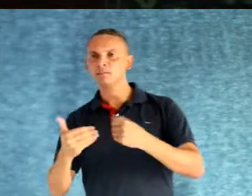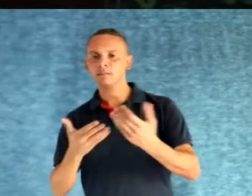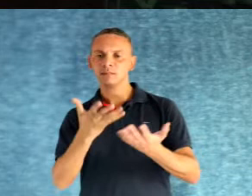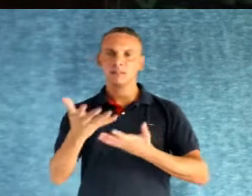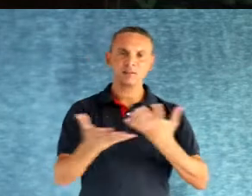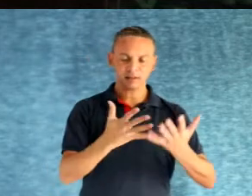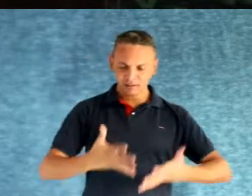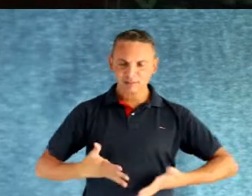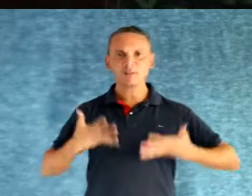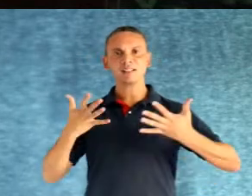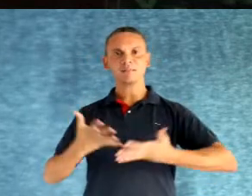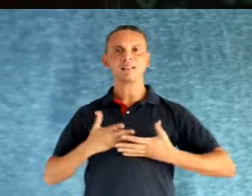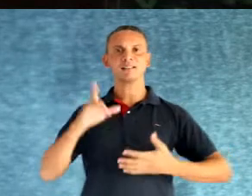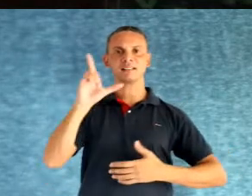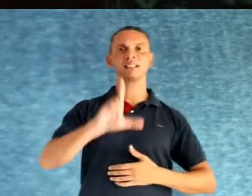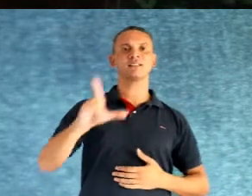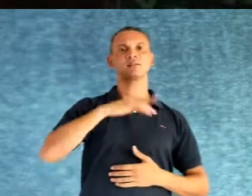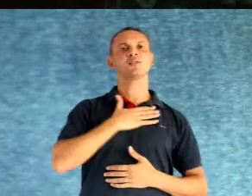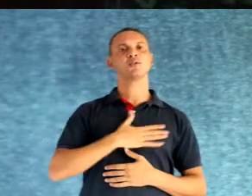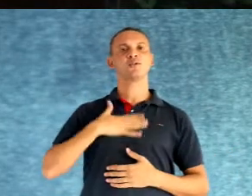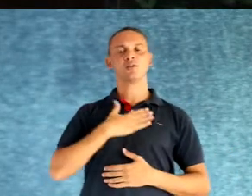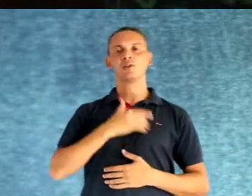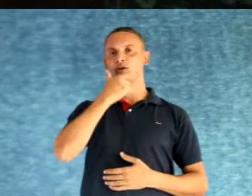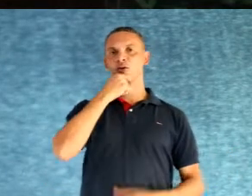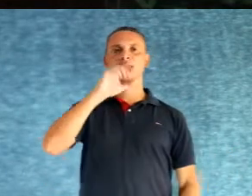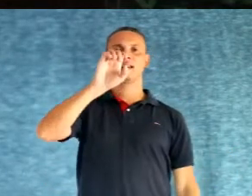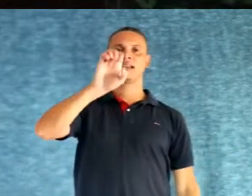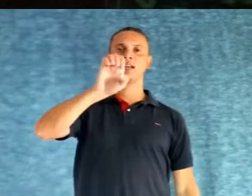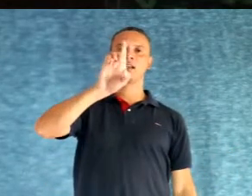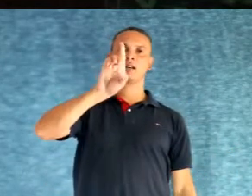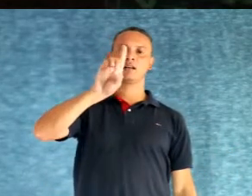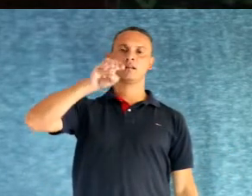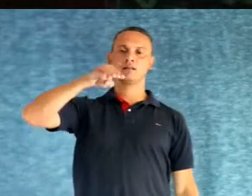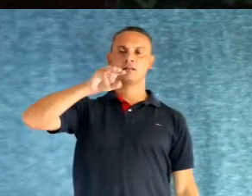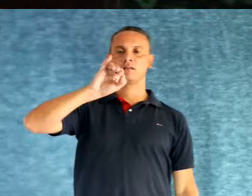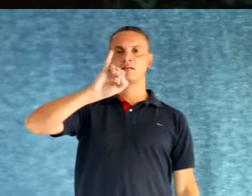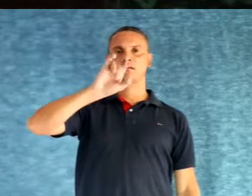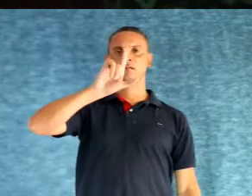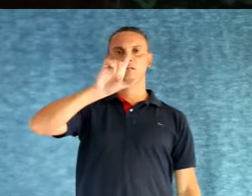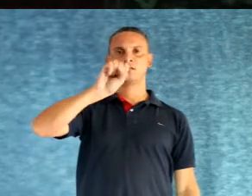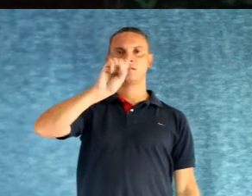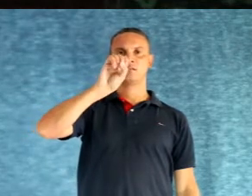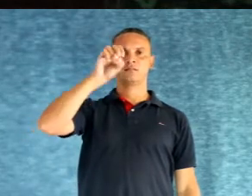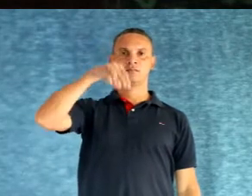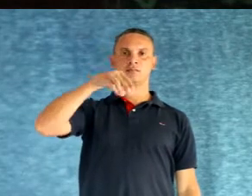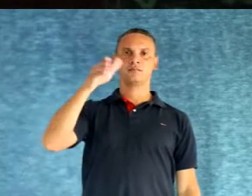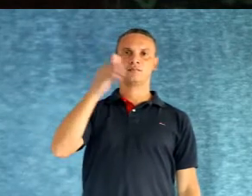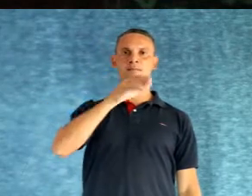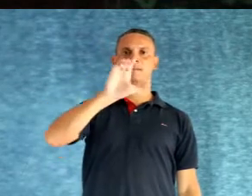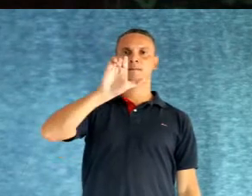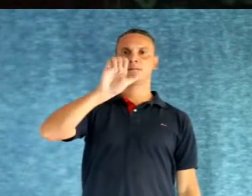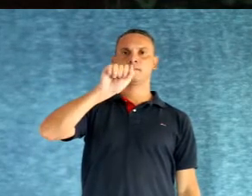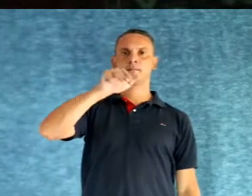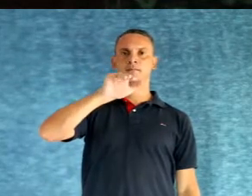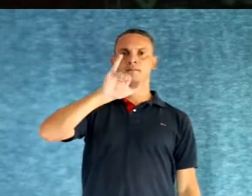empolgado, entusiasmado pela literatura brasileira, Edmilson Caminha é um amigo que esta casa